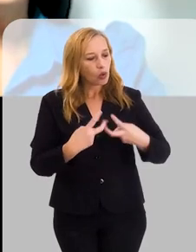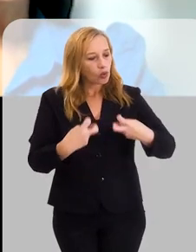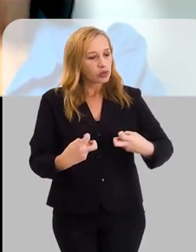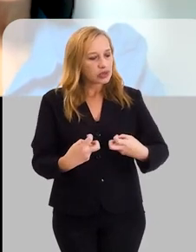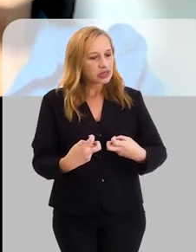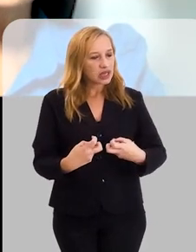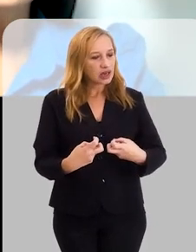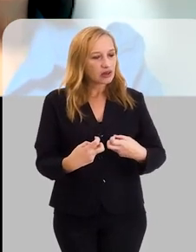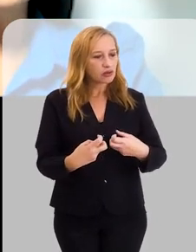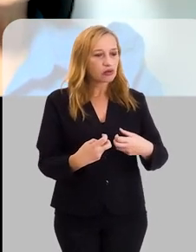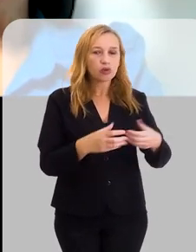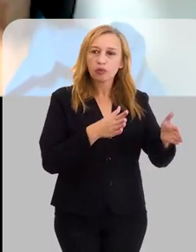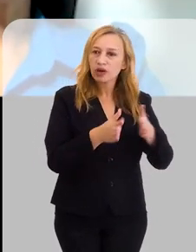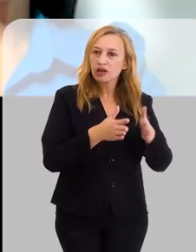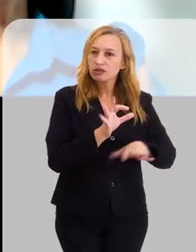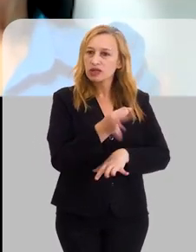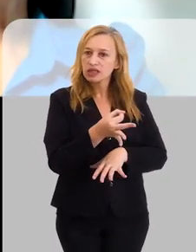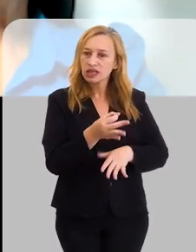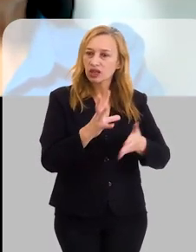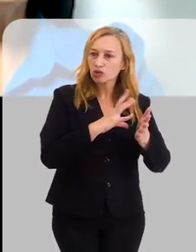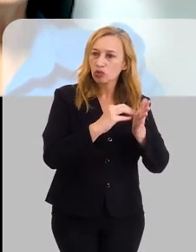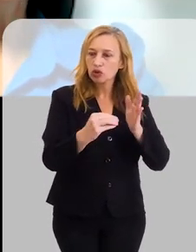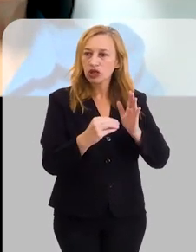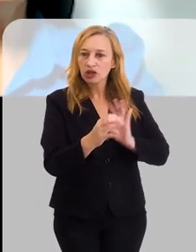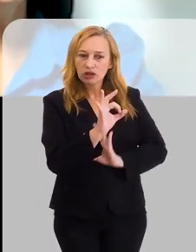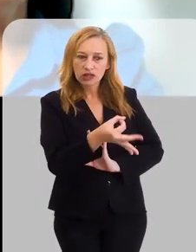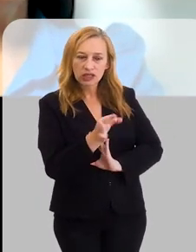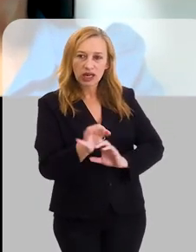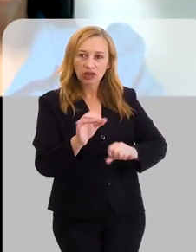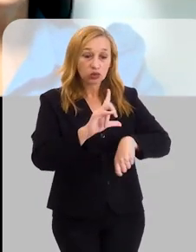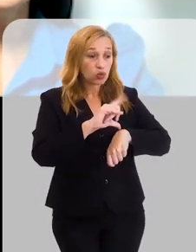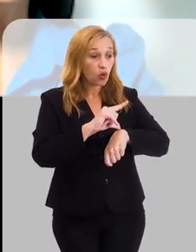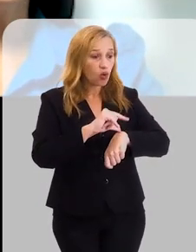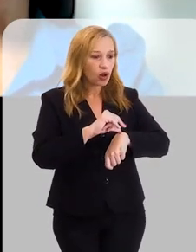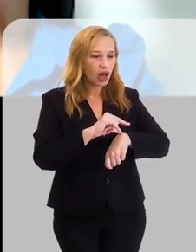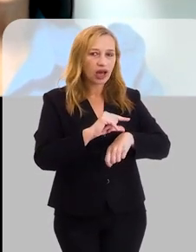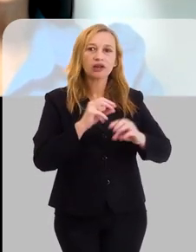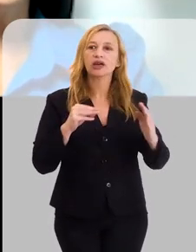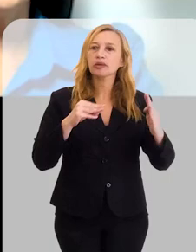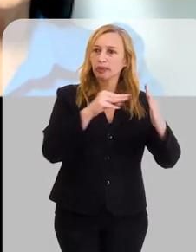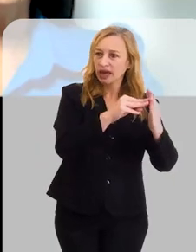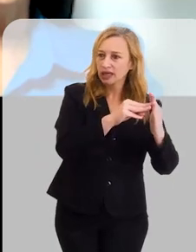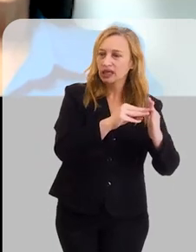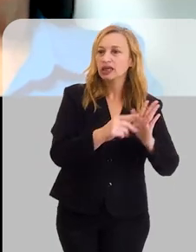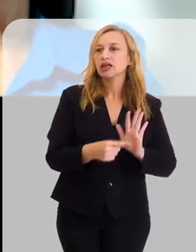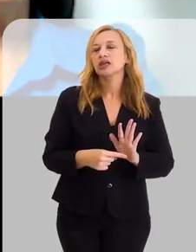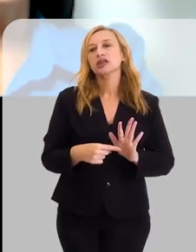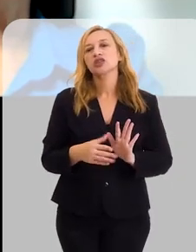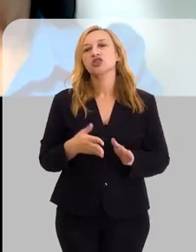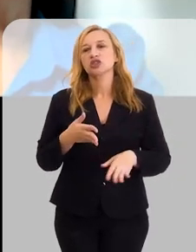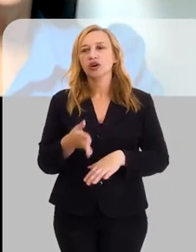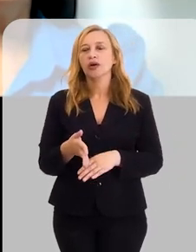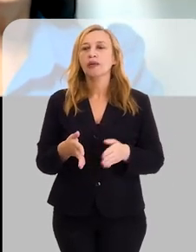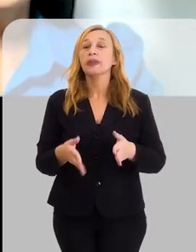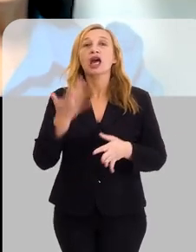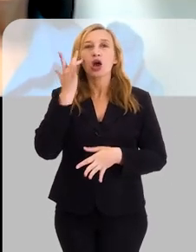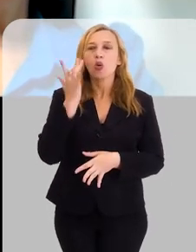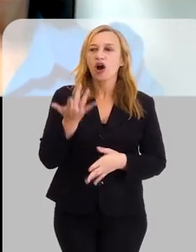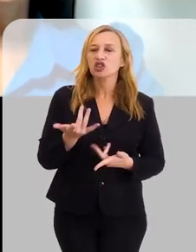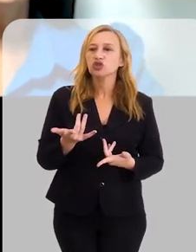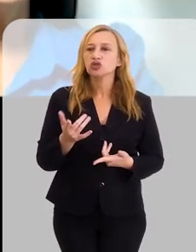das interfaces trabalho-família, e com também a modelagem de esquemas de horários e de metas que